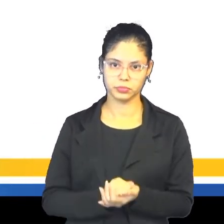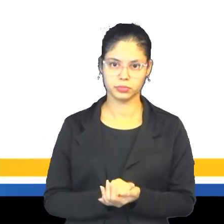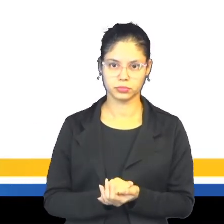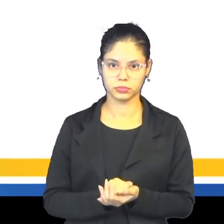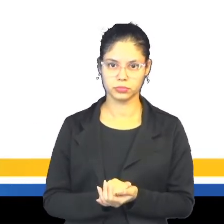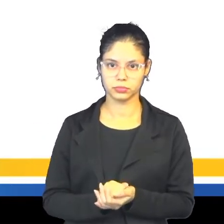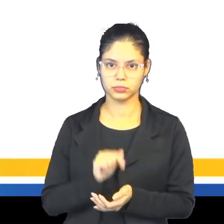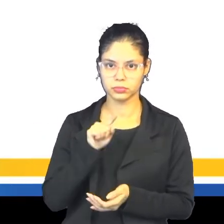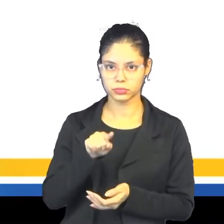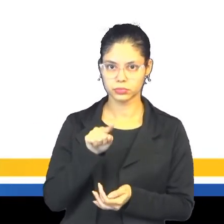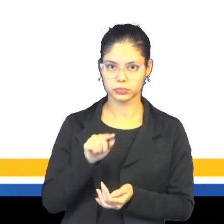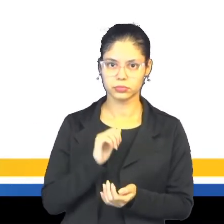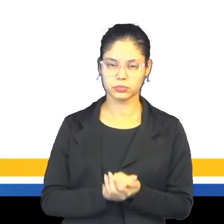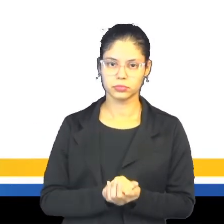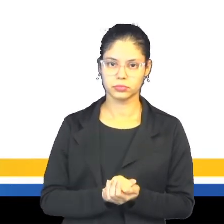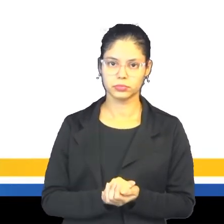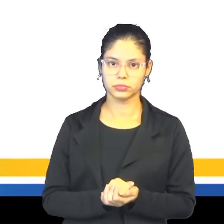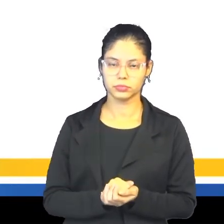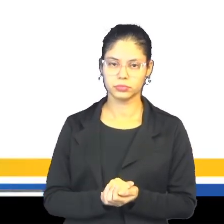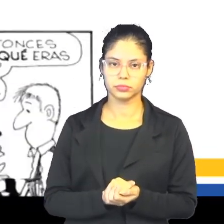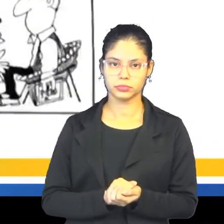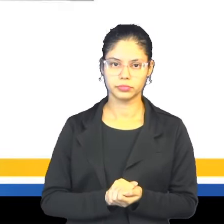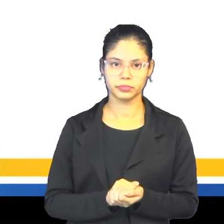ali no caso é um interrogativo.